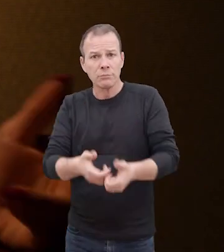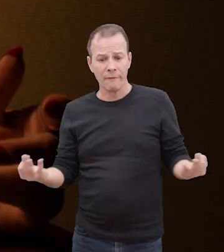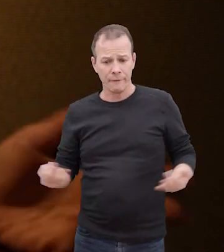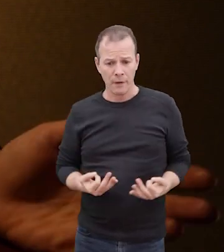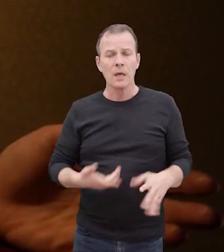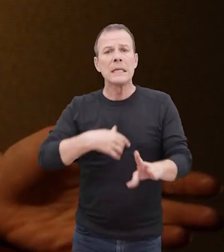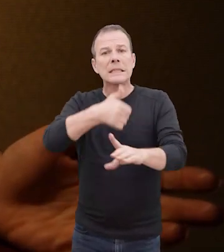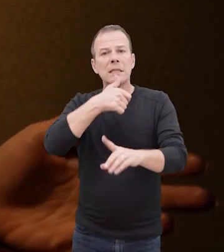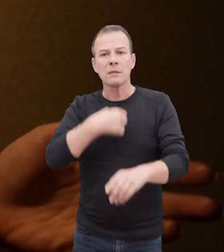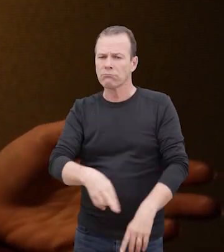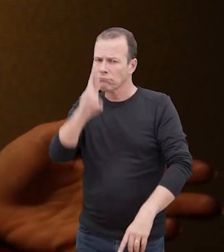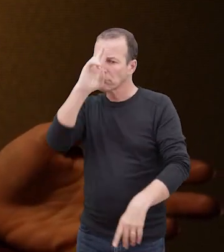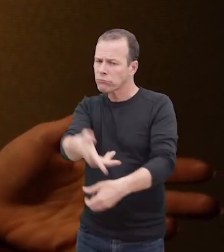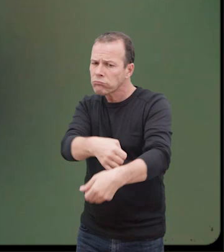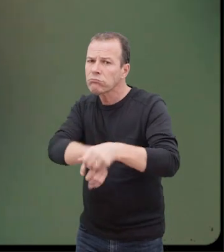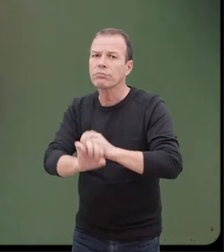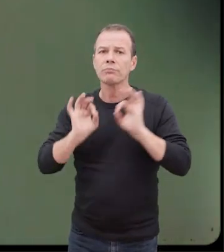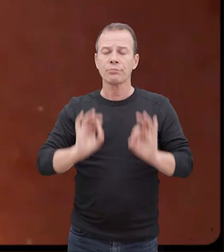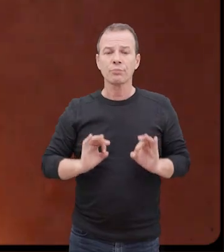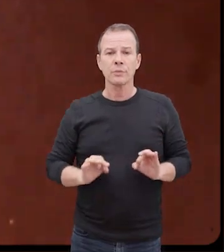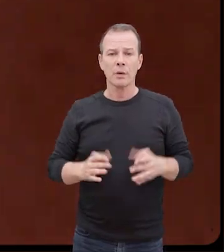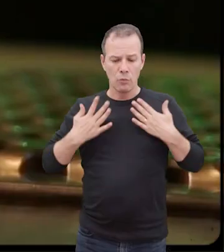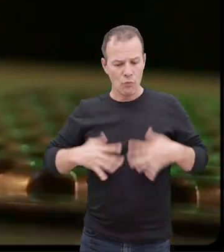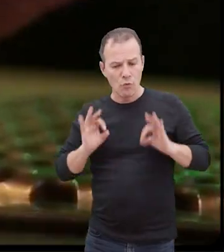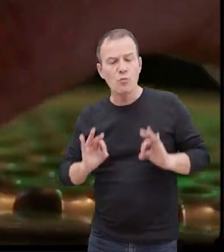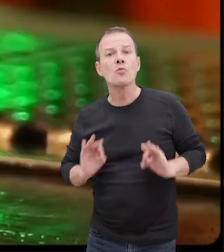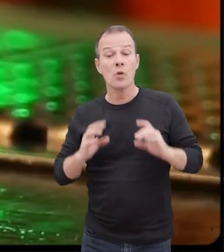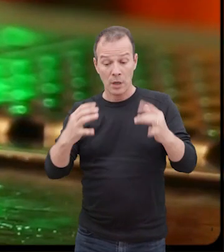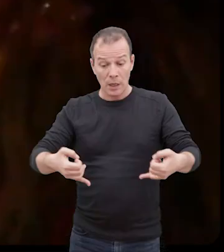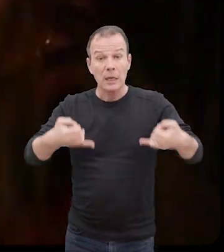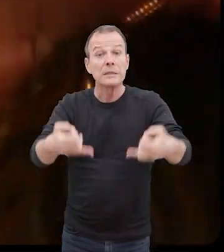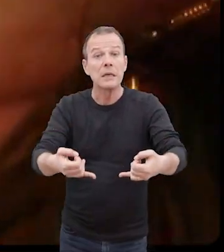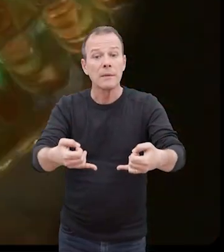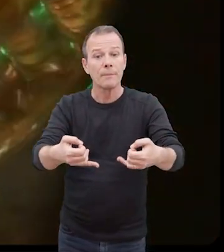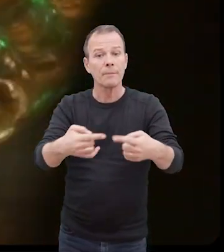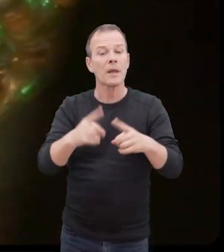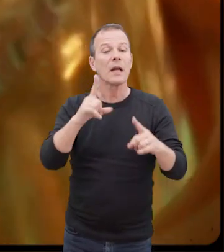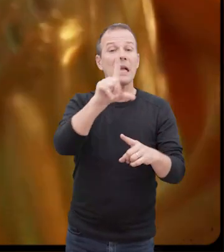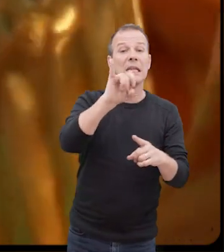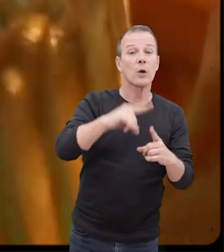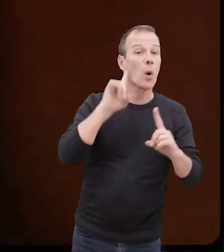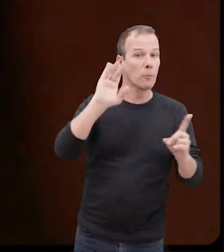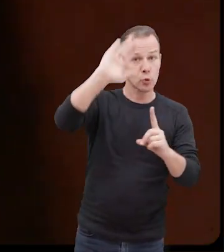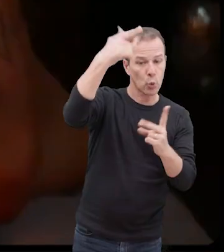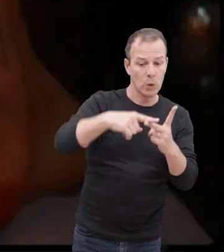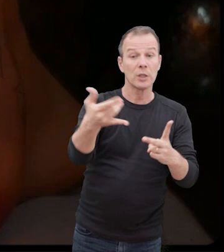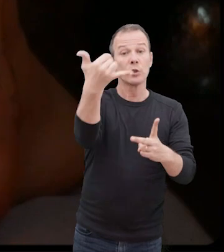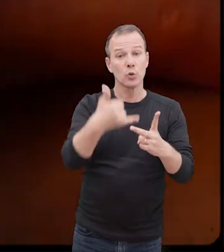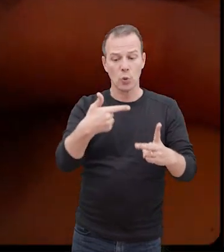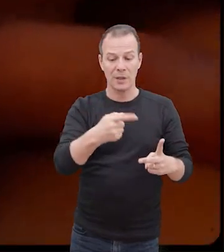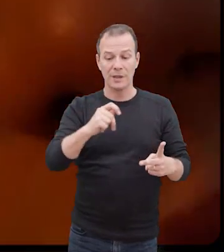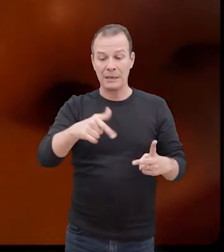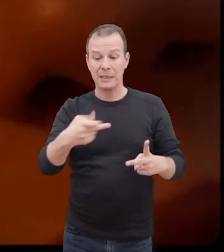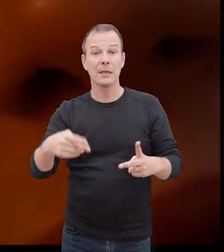fiz. Decidi arriscar. Estreei-me com O Licor e logo de seguida com A Tentação, que saiu no